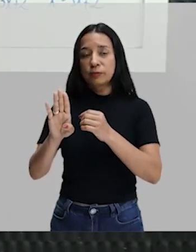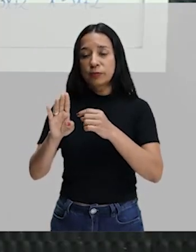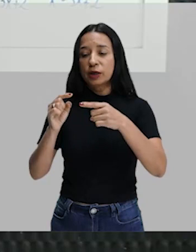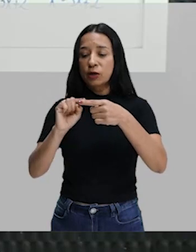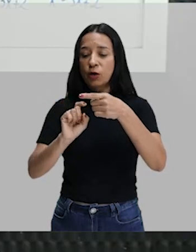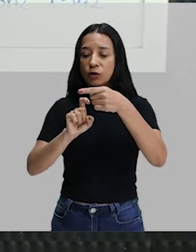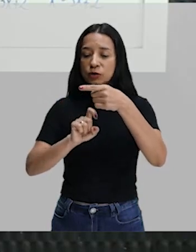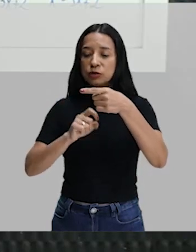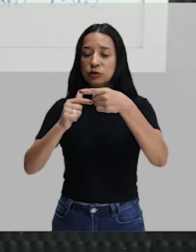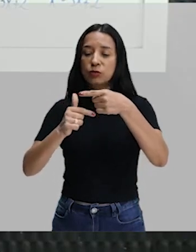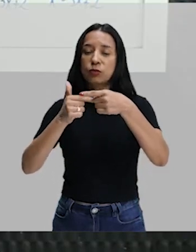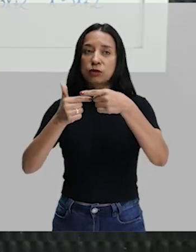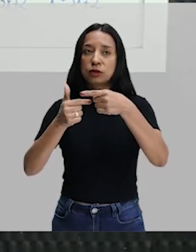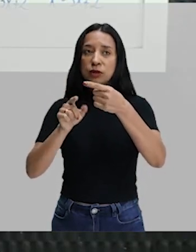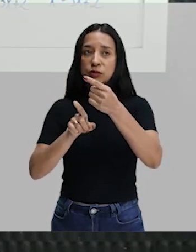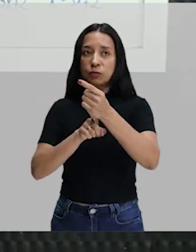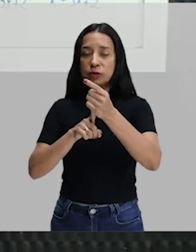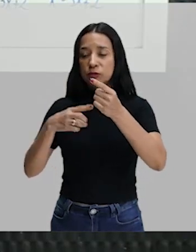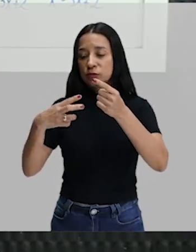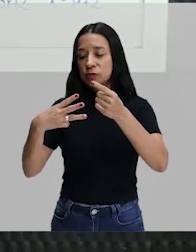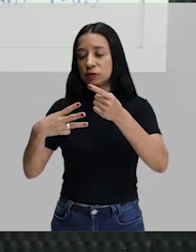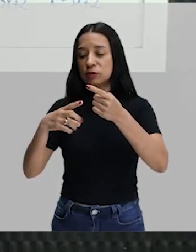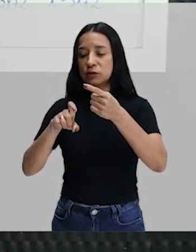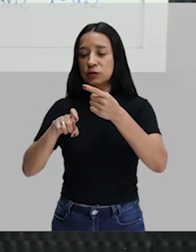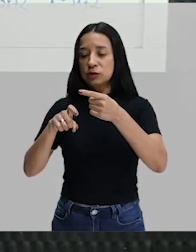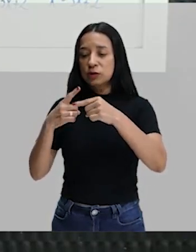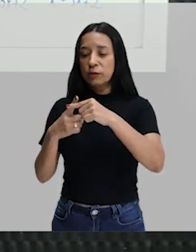ao quadrado menos 3x mais 2.